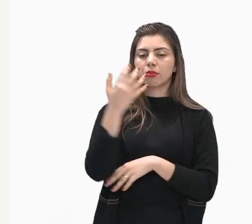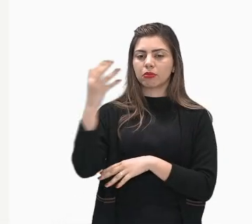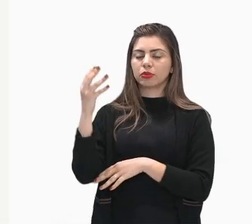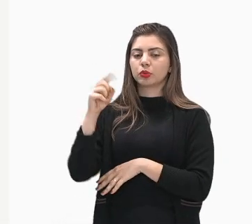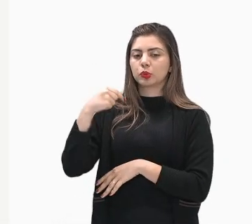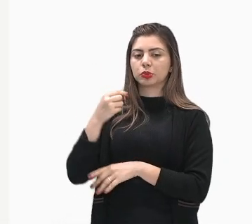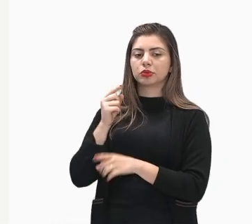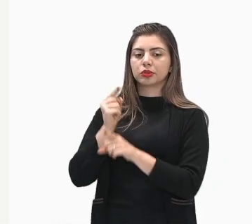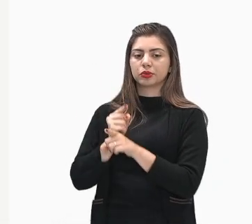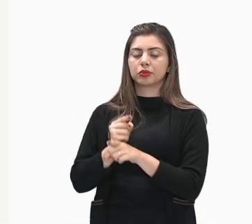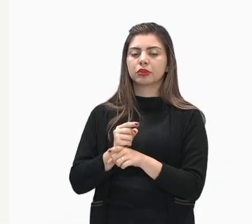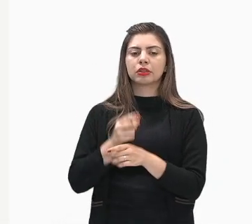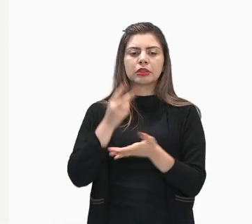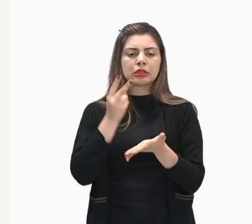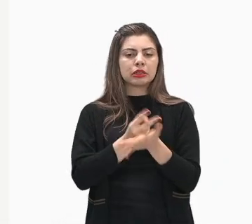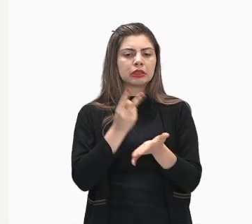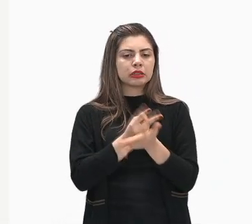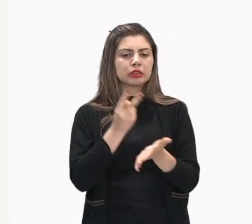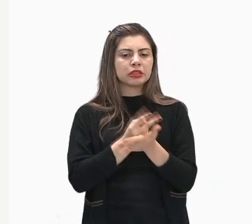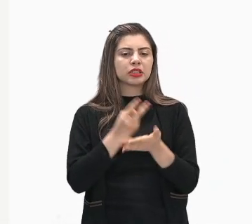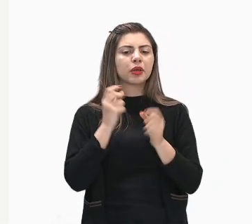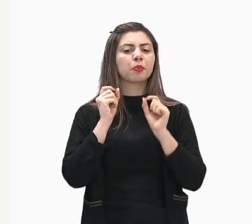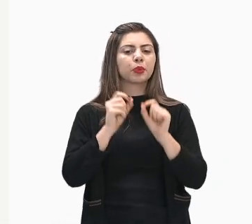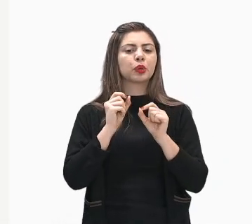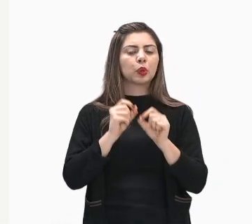sempre irão atrair-se mutuamente,